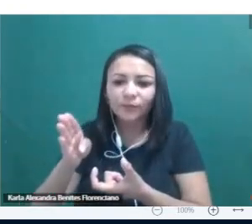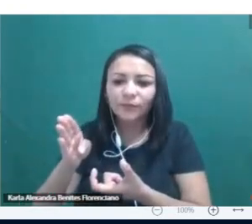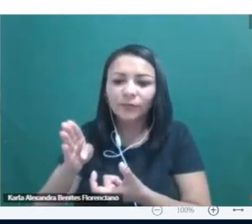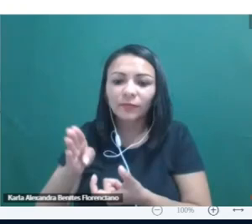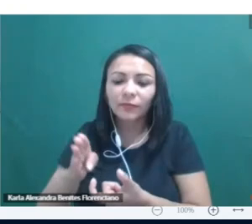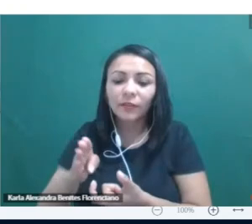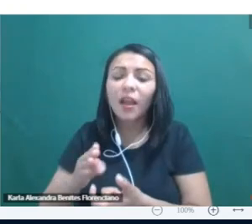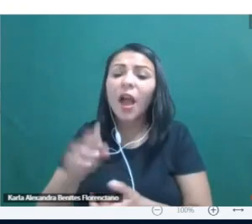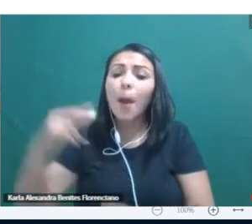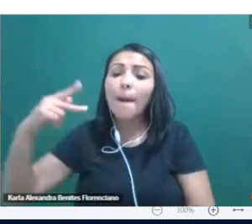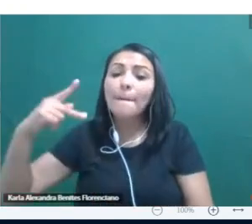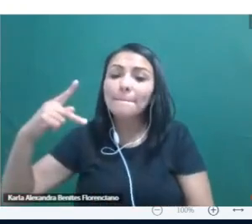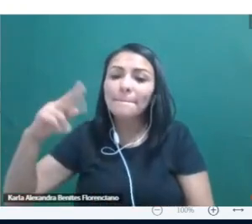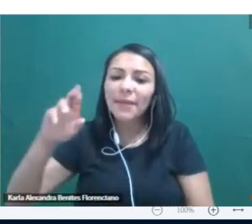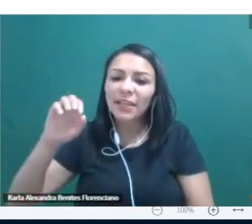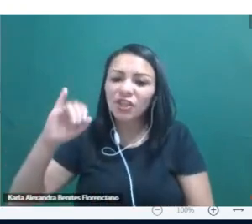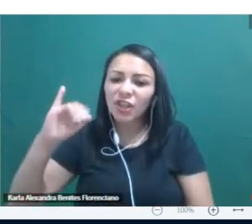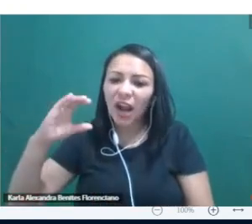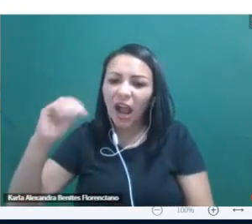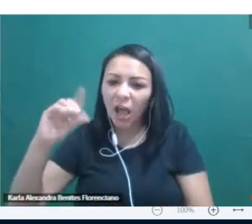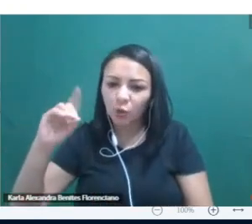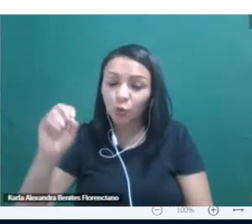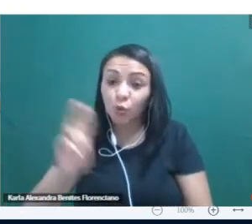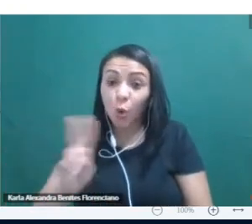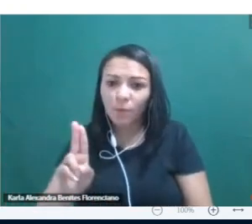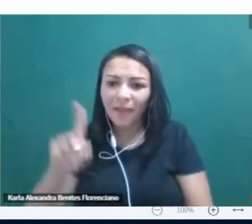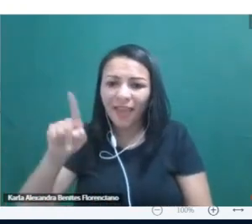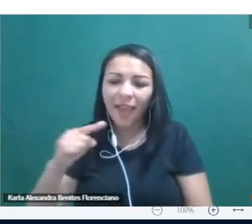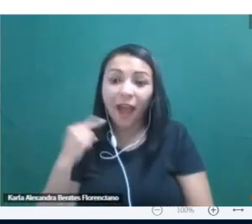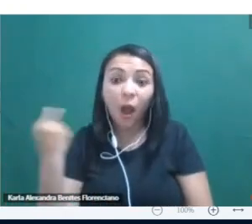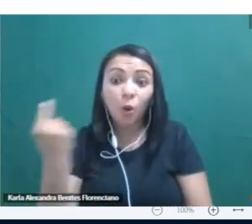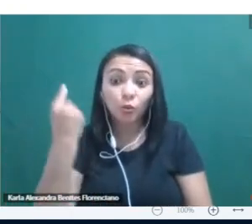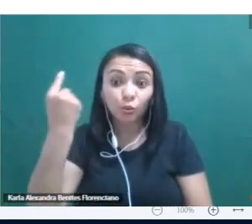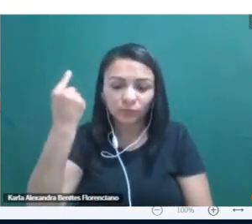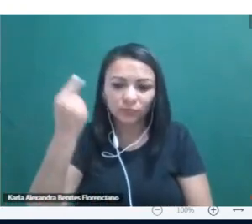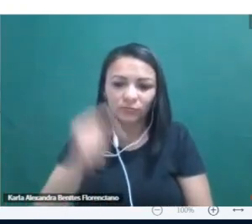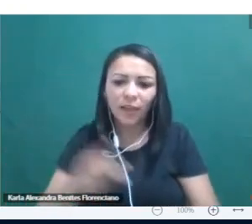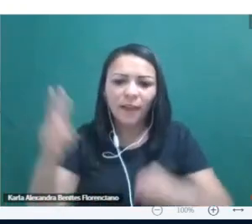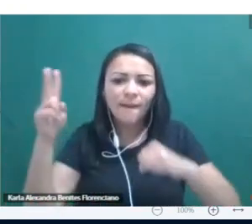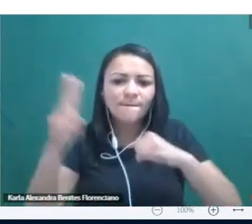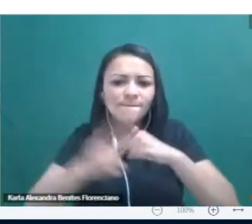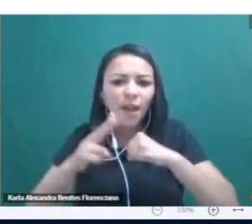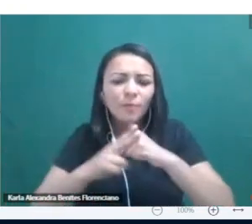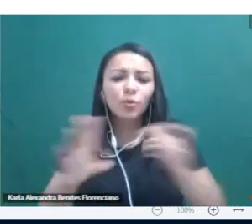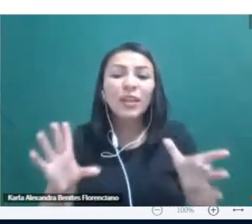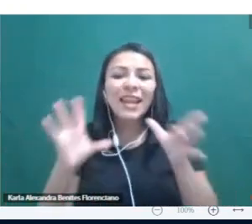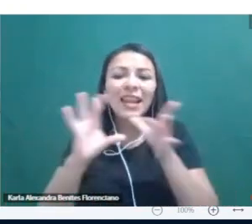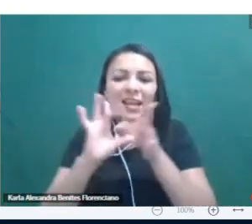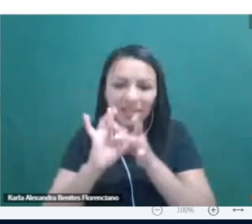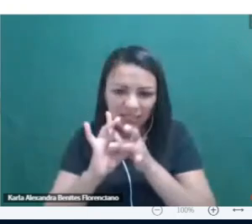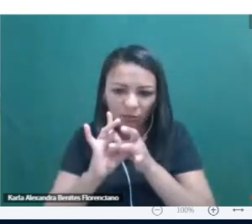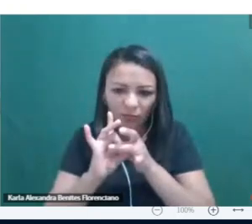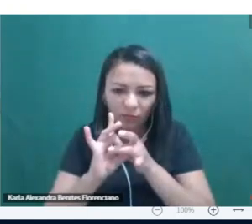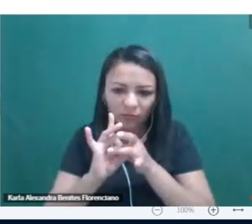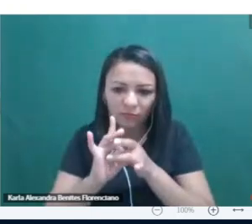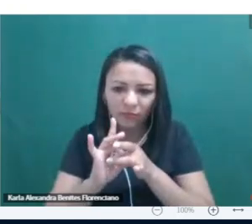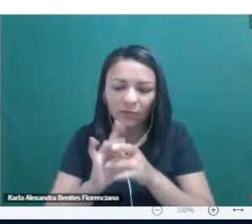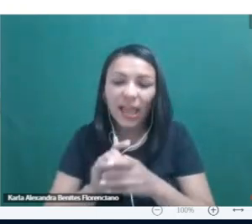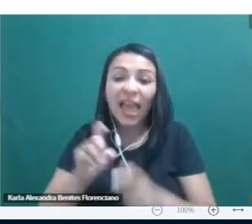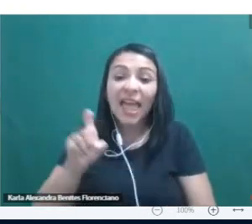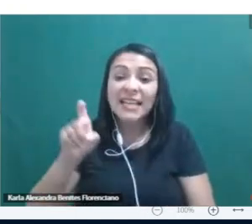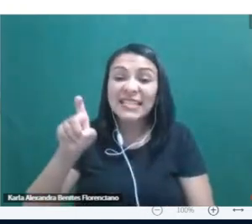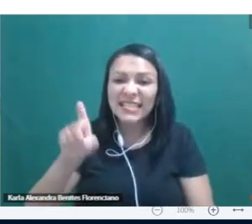Predicado nominal é alto. Verbo de ligação, ser,